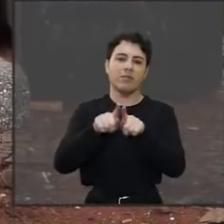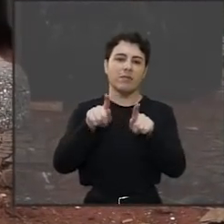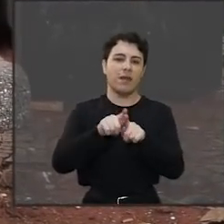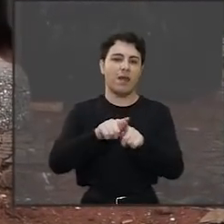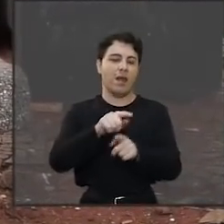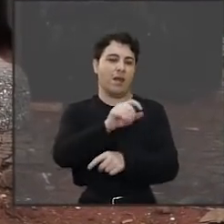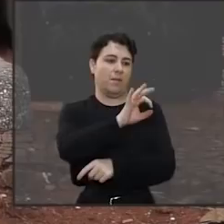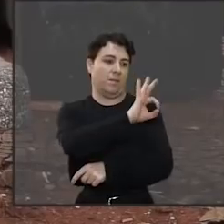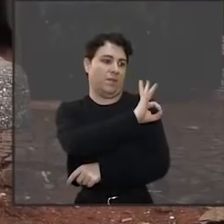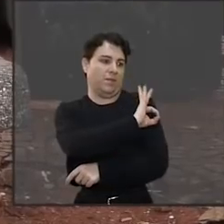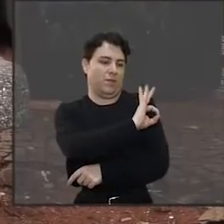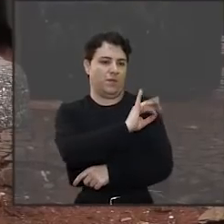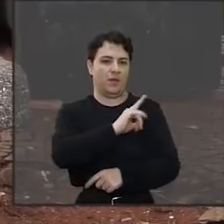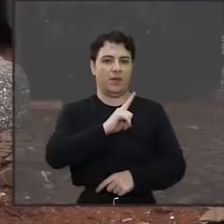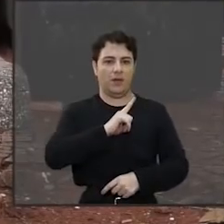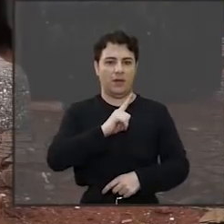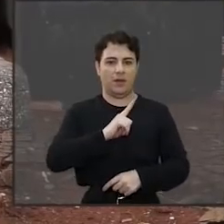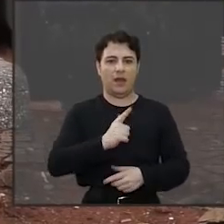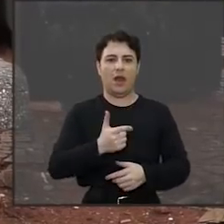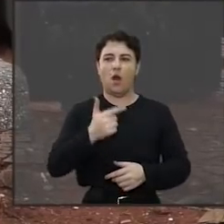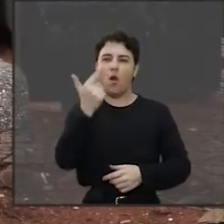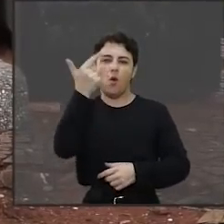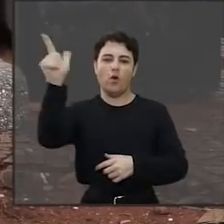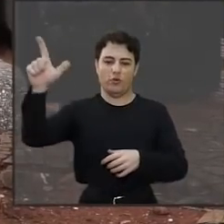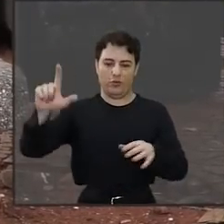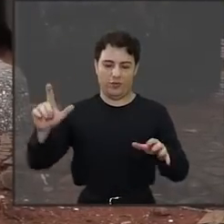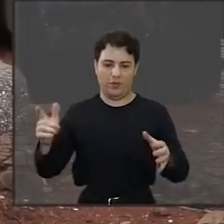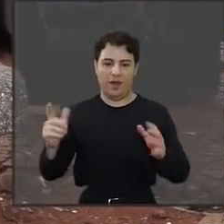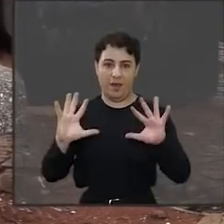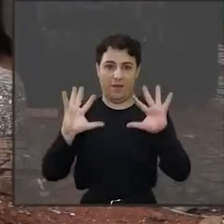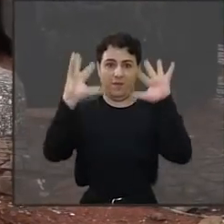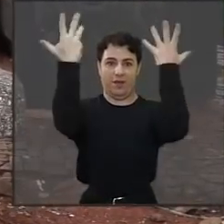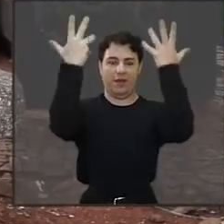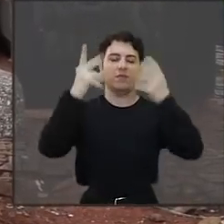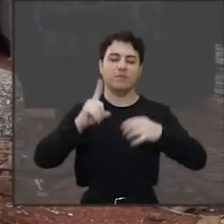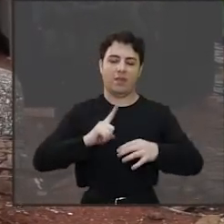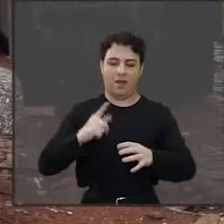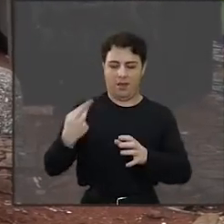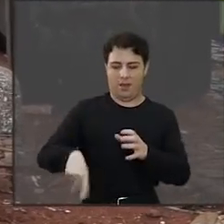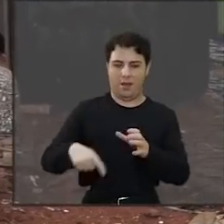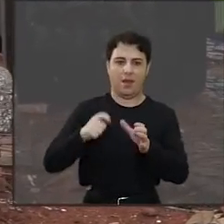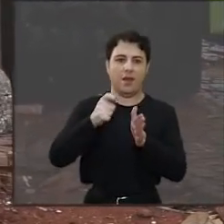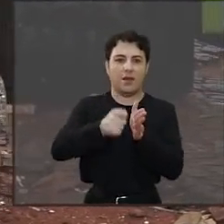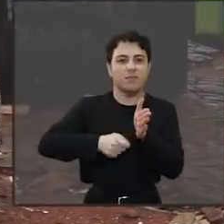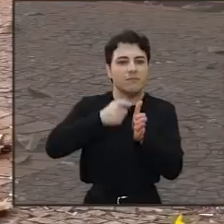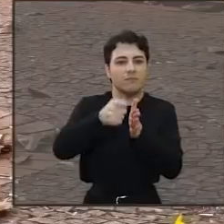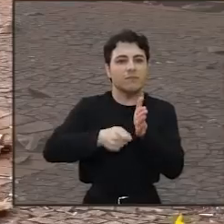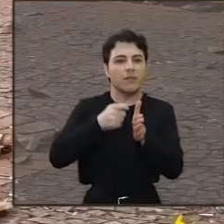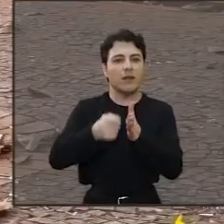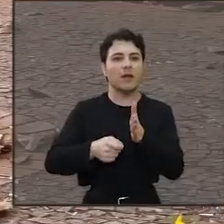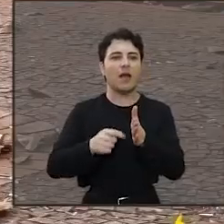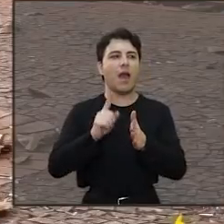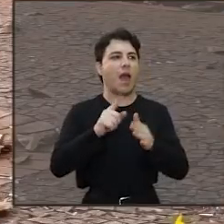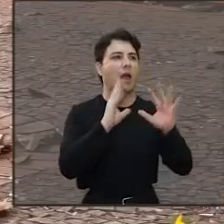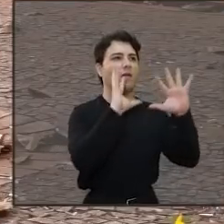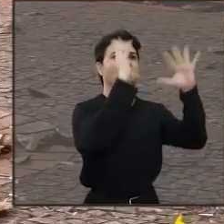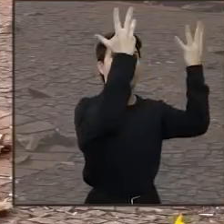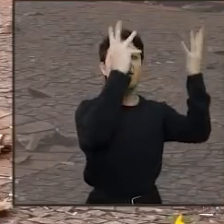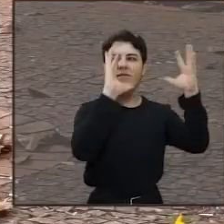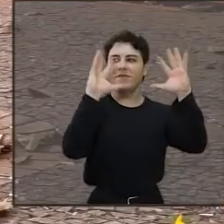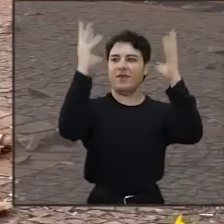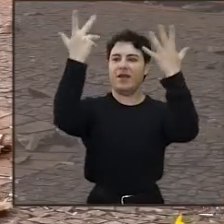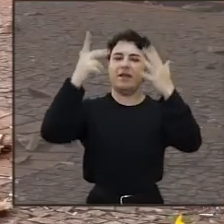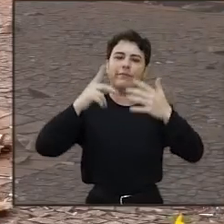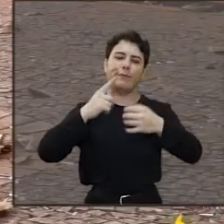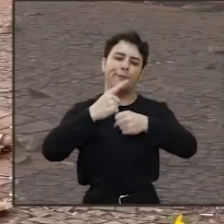evento, né? A própria prefeitura às vezes cria eventos como o Araraquara Rock, eu já toquei inclusive no Araraquara Rock também.